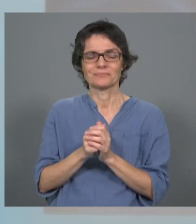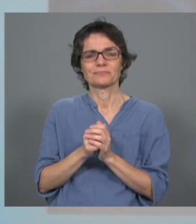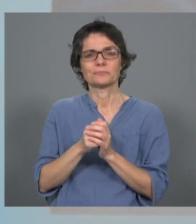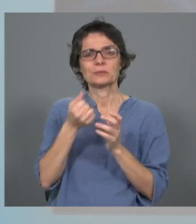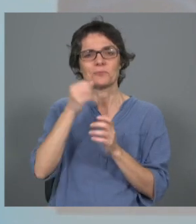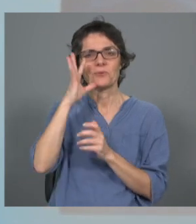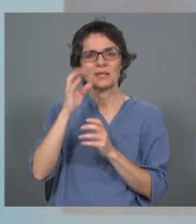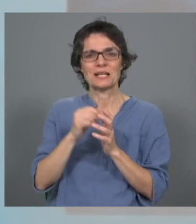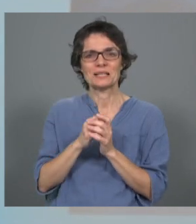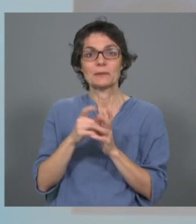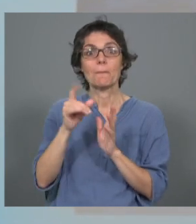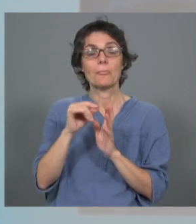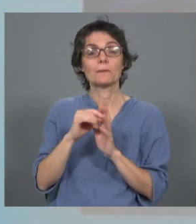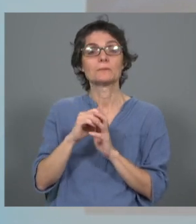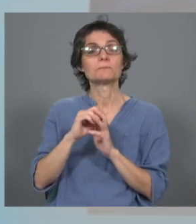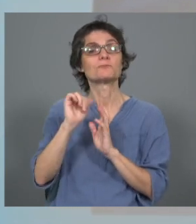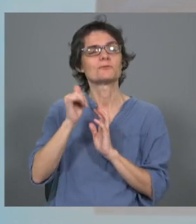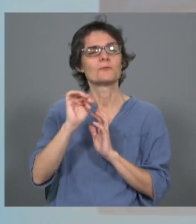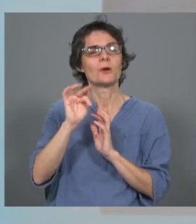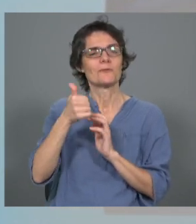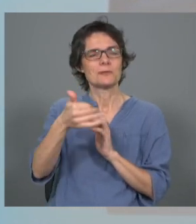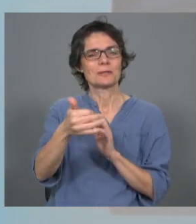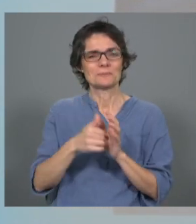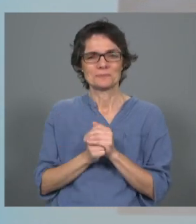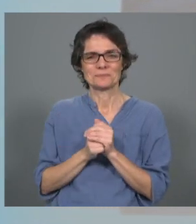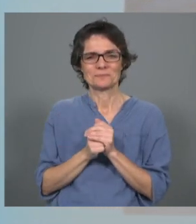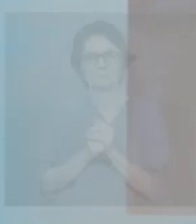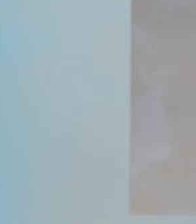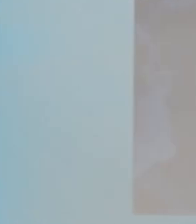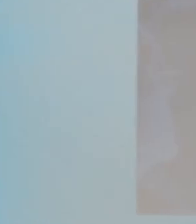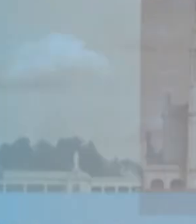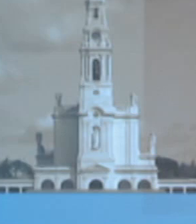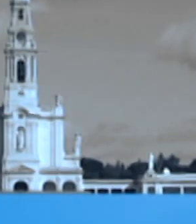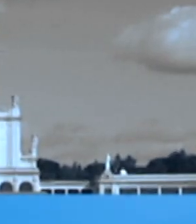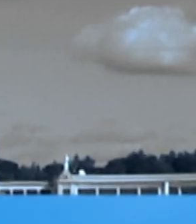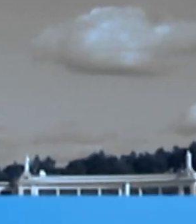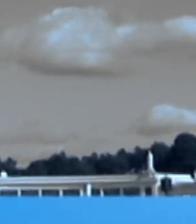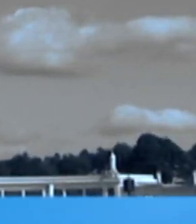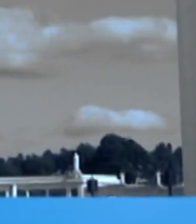uma muito boa tarde, tenha também um ótimo fim de semana.